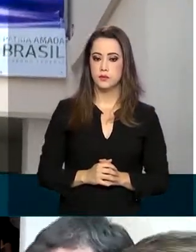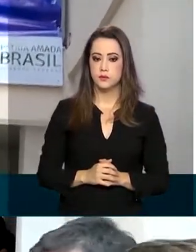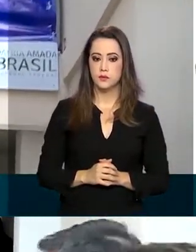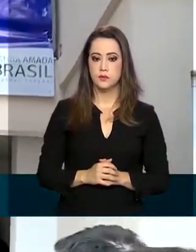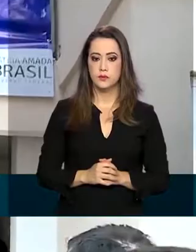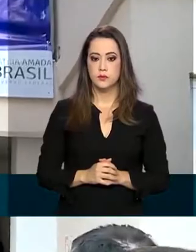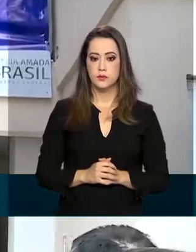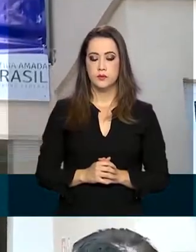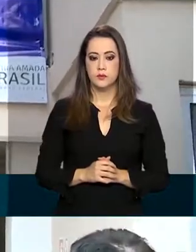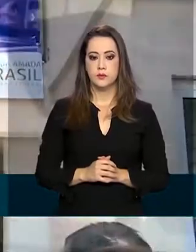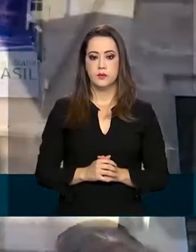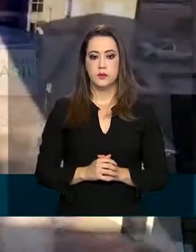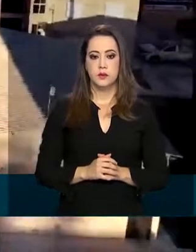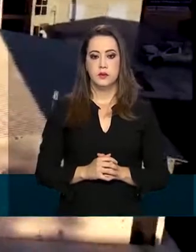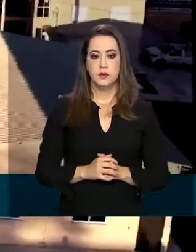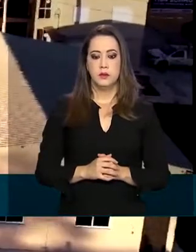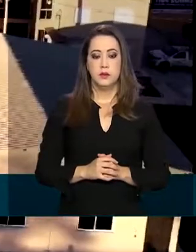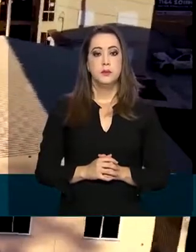Eu tô bem pra